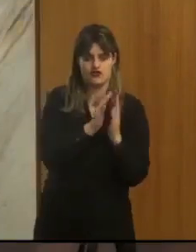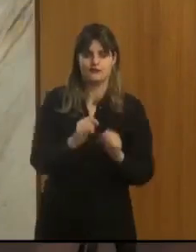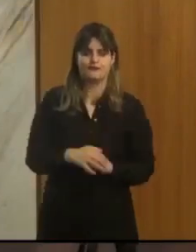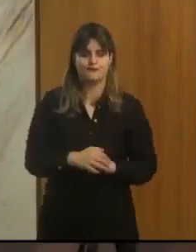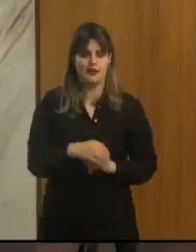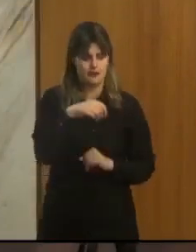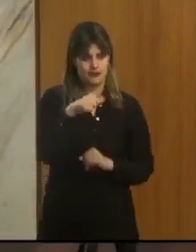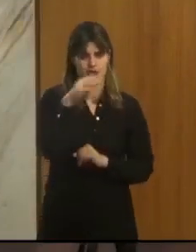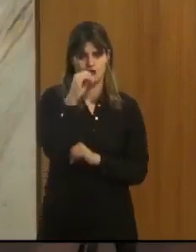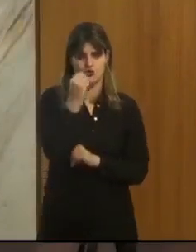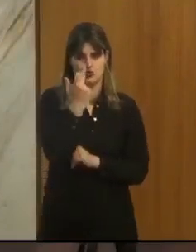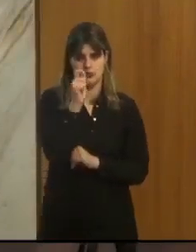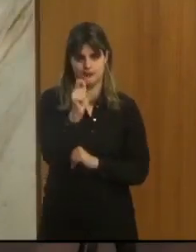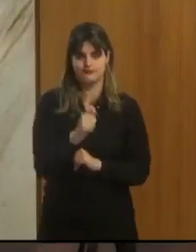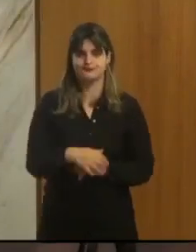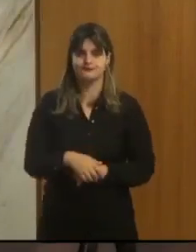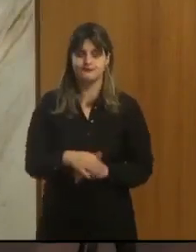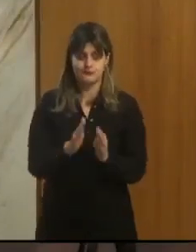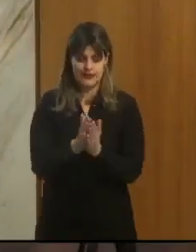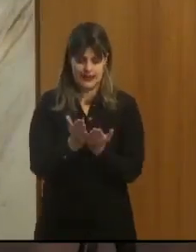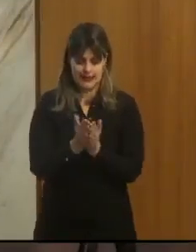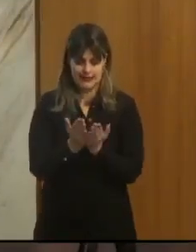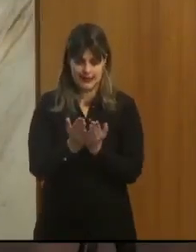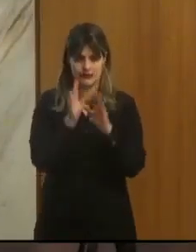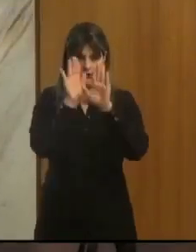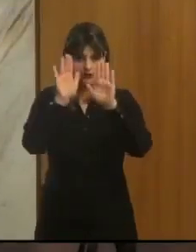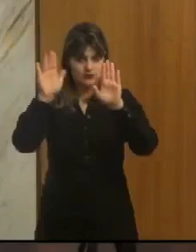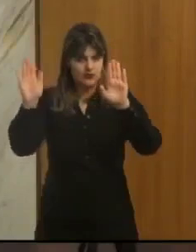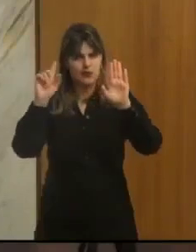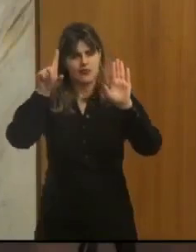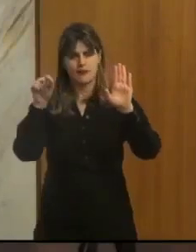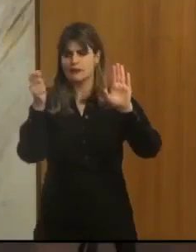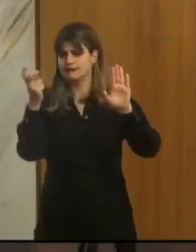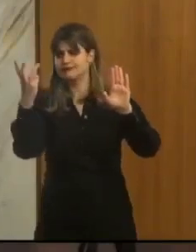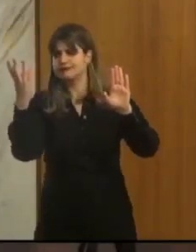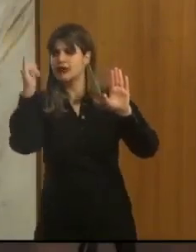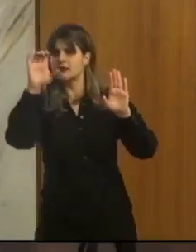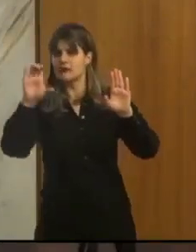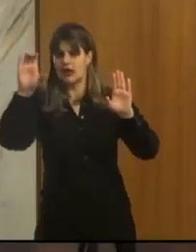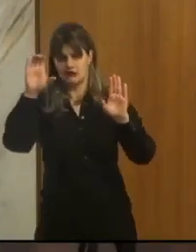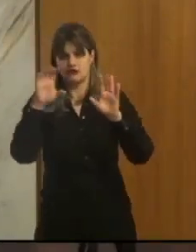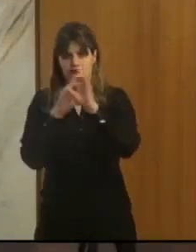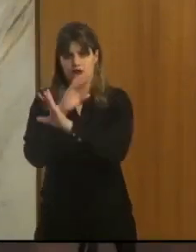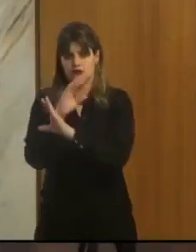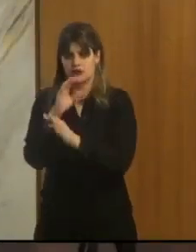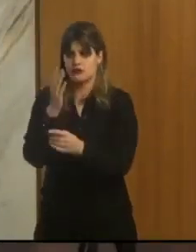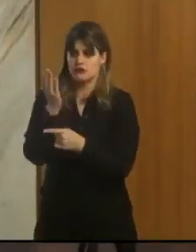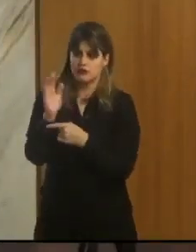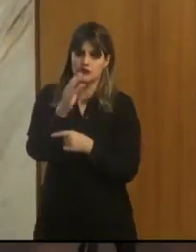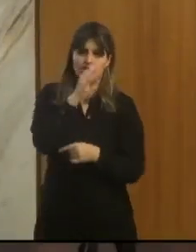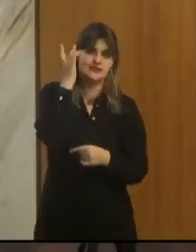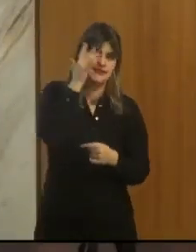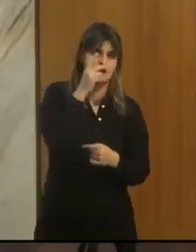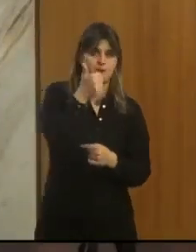Sousa. No catálogo e nesta exposição surgem outras imagens, tais como o São Brás e o Santo